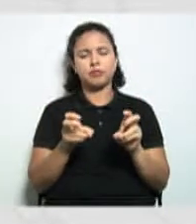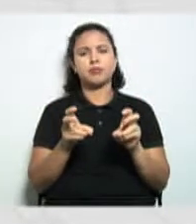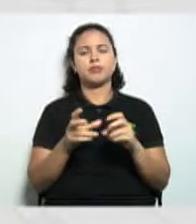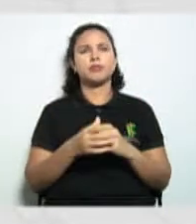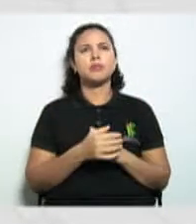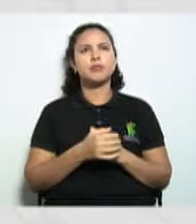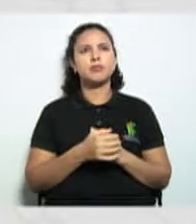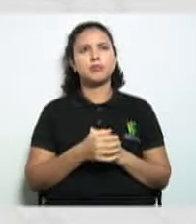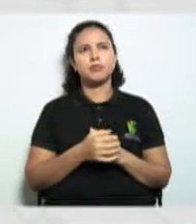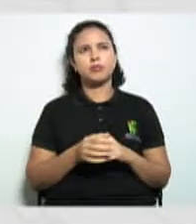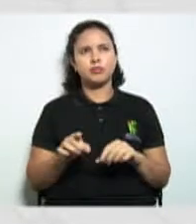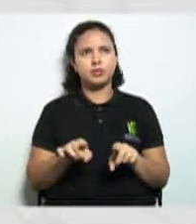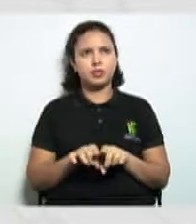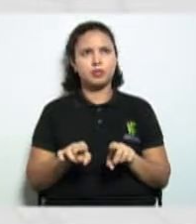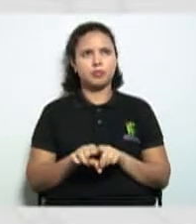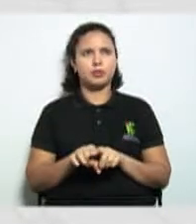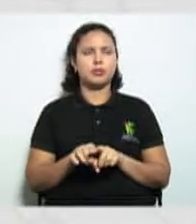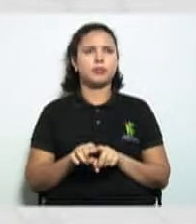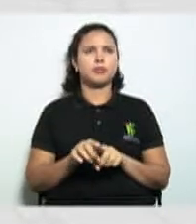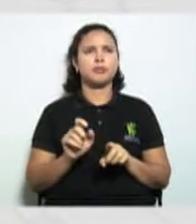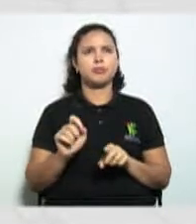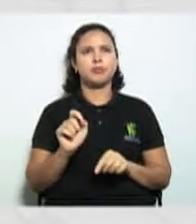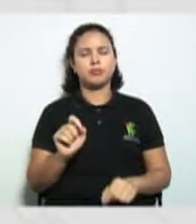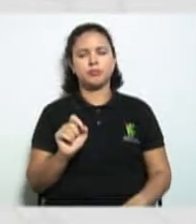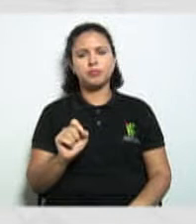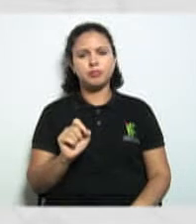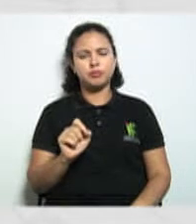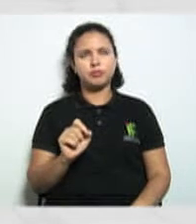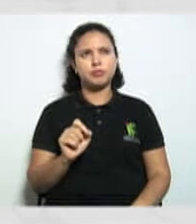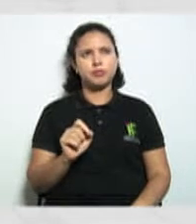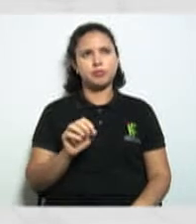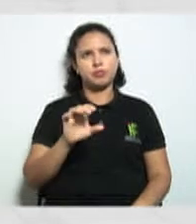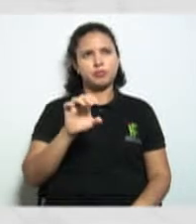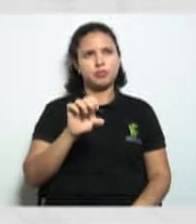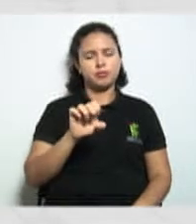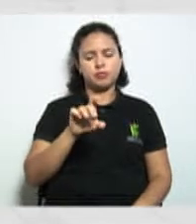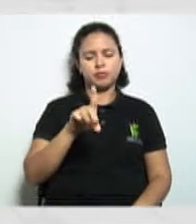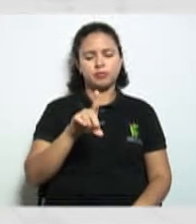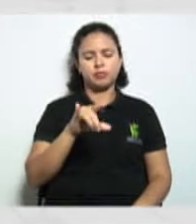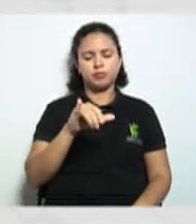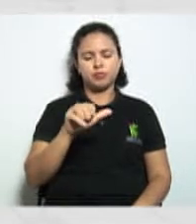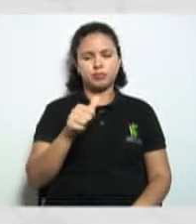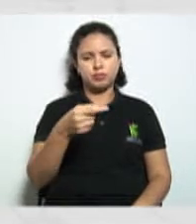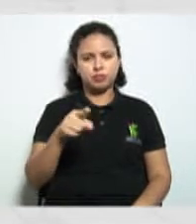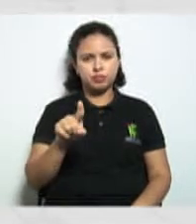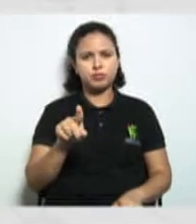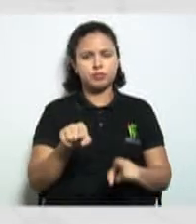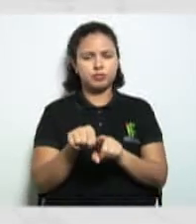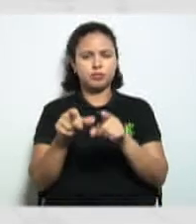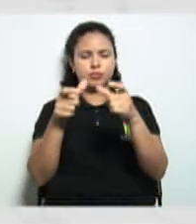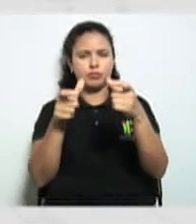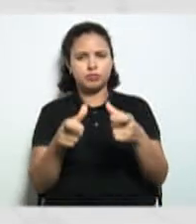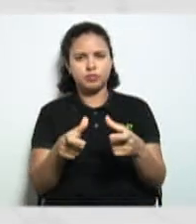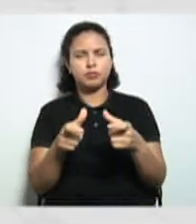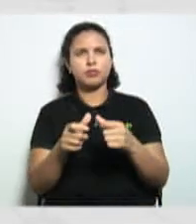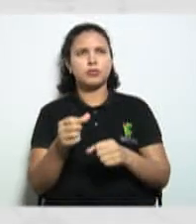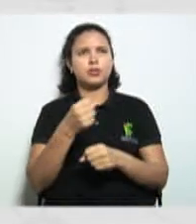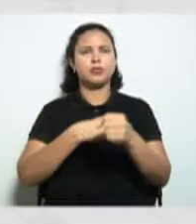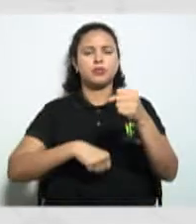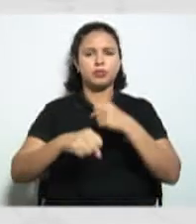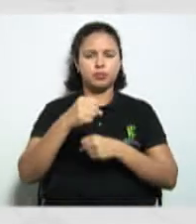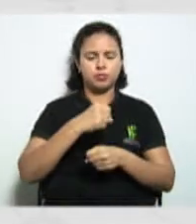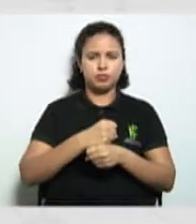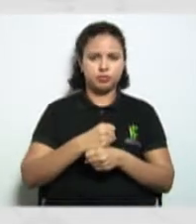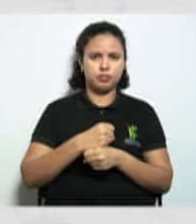depois da segunda, você coloca, né? A primeira não é necessário. O local, a editora e o ano de